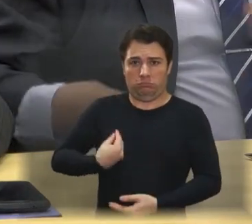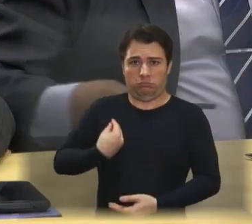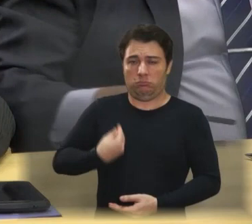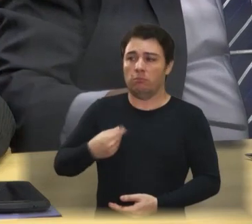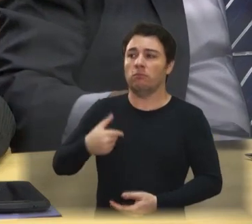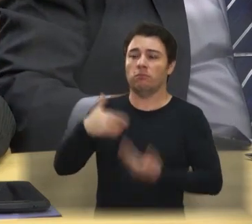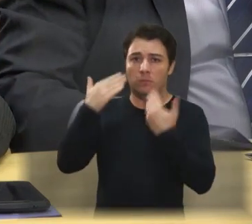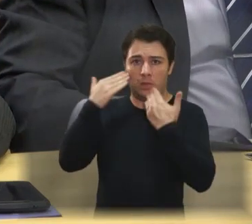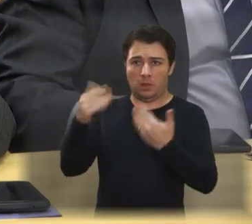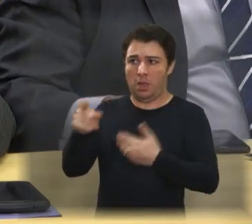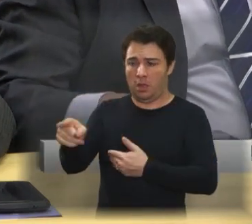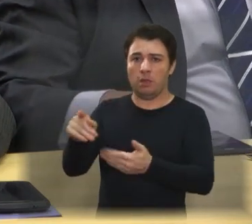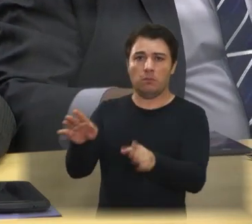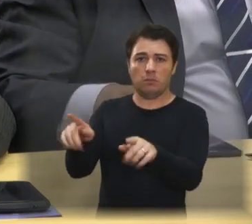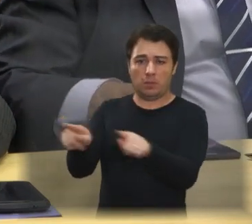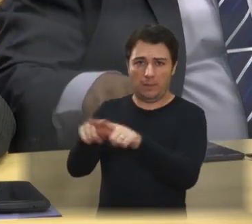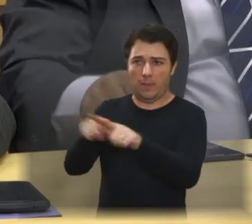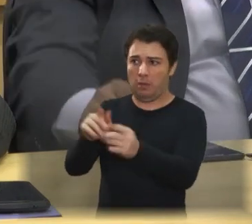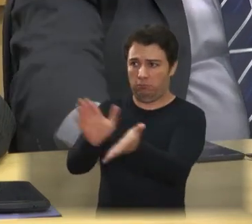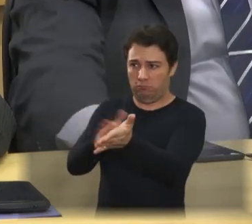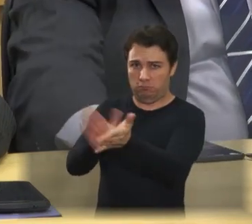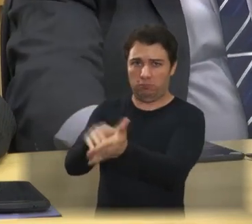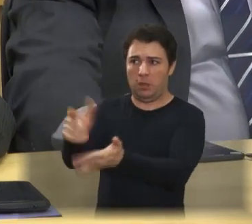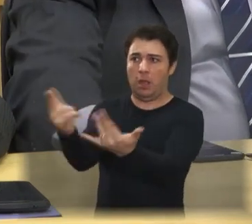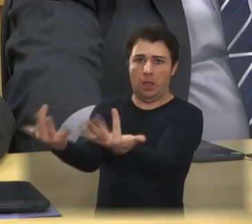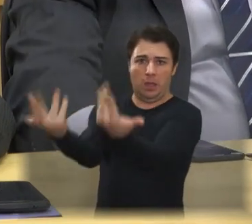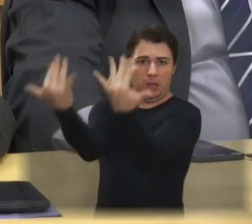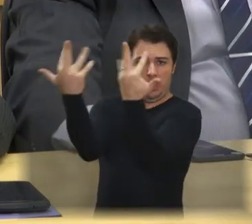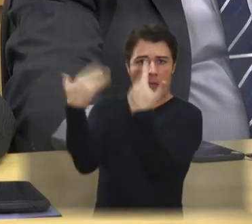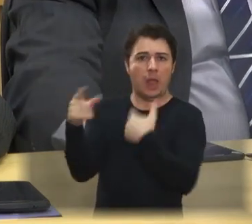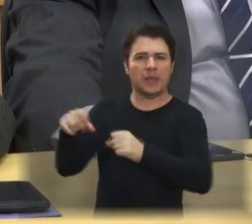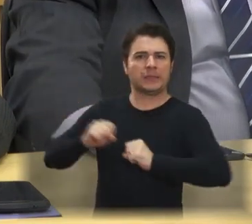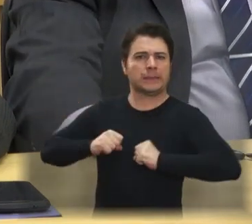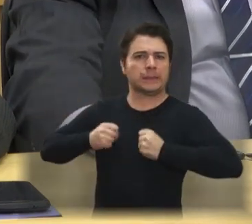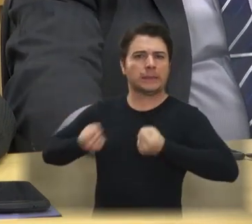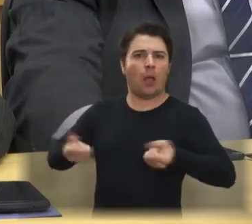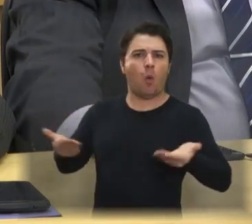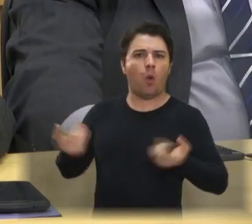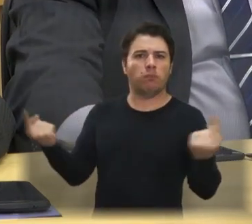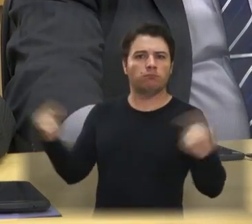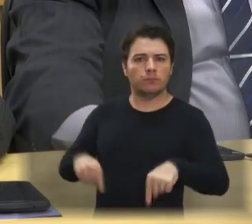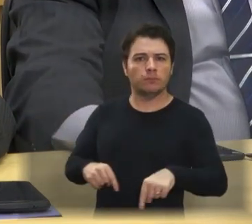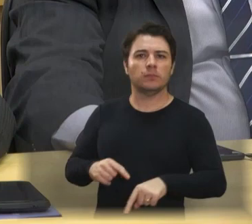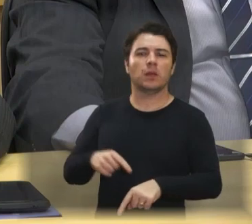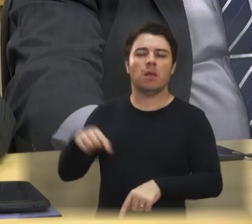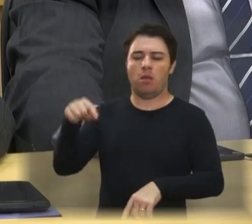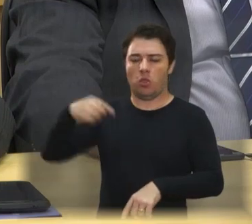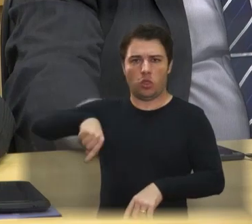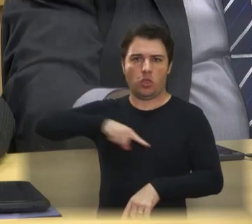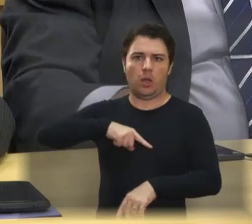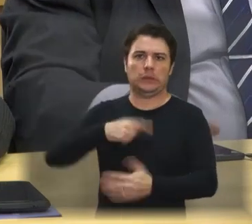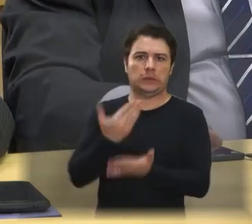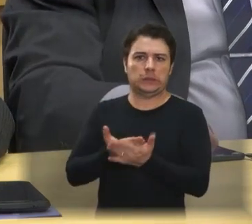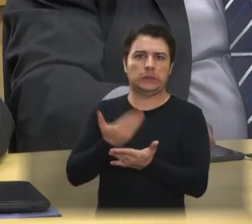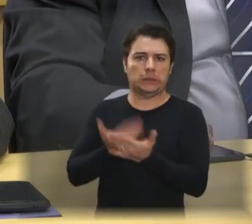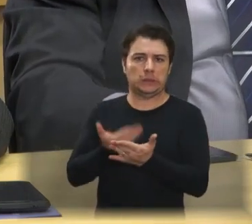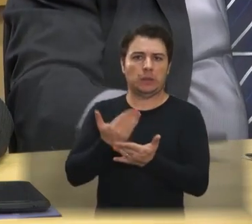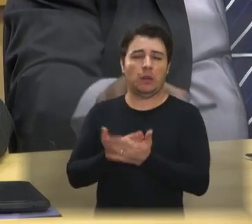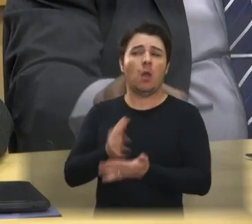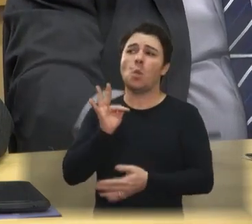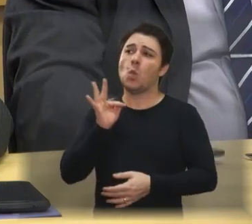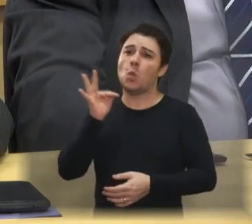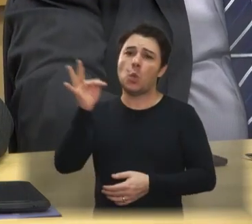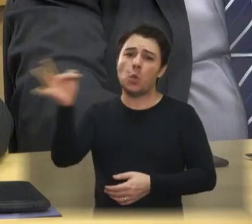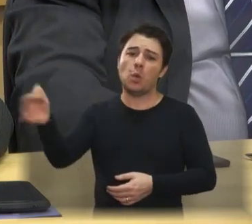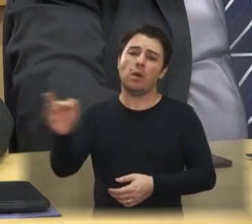Gostaria de lhe agradecer parabenizar comissão que se se dedicou hoje para vir aqui está presente estudar a matéria depois